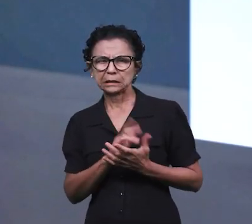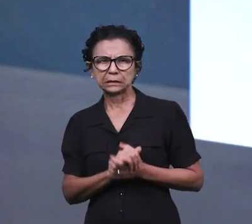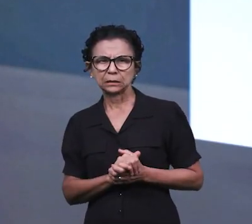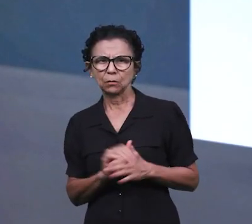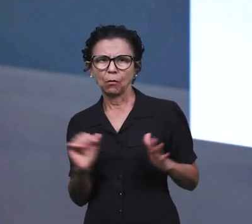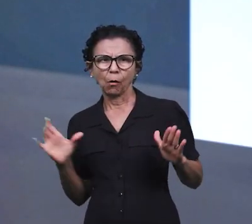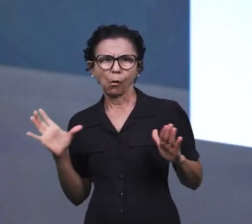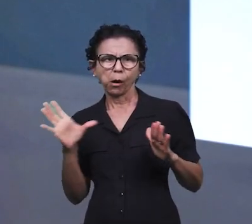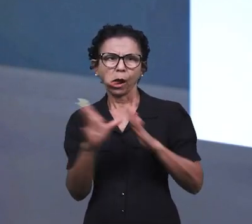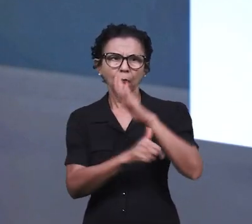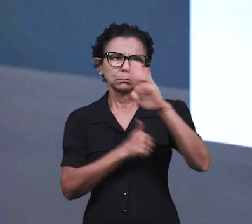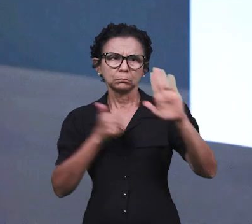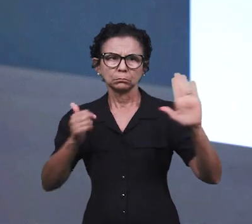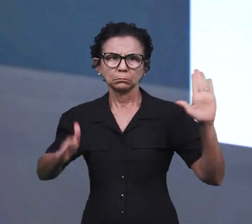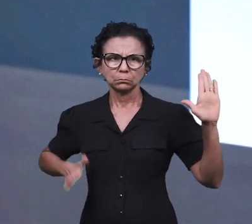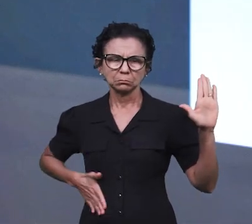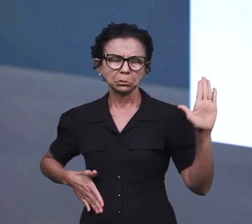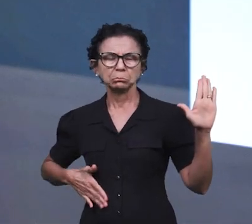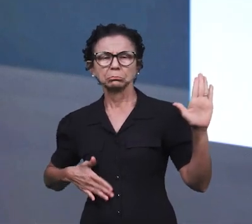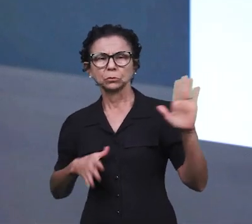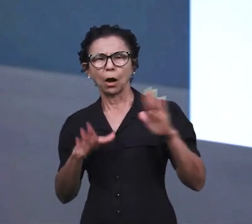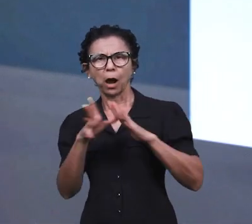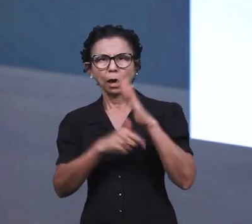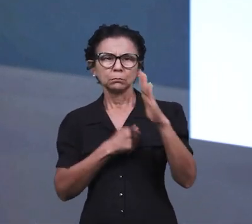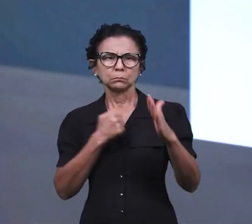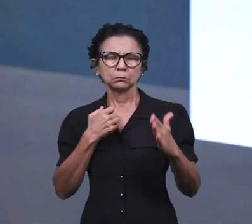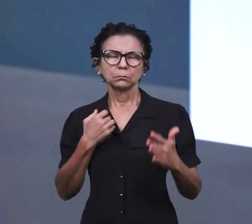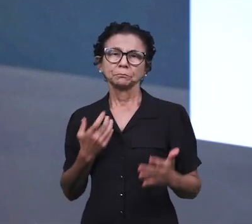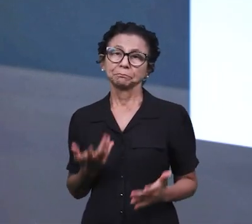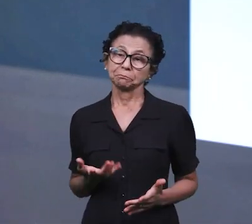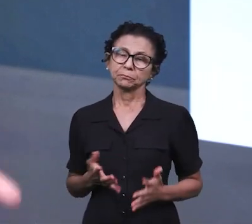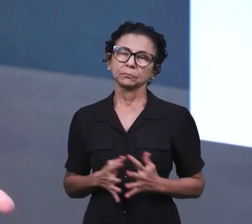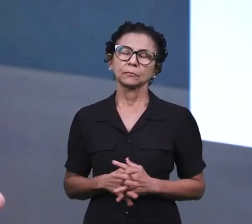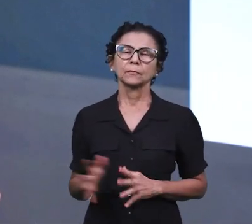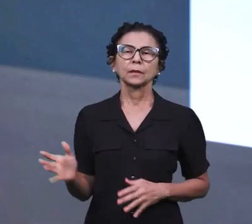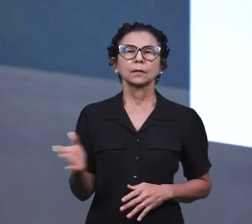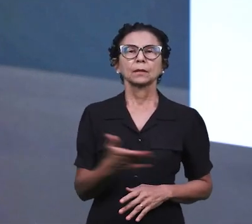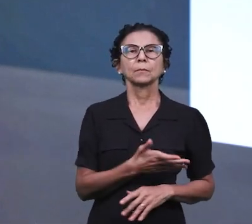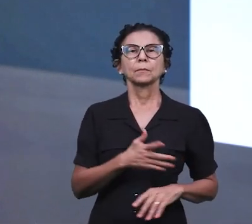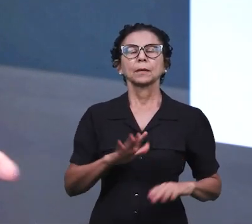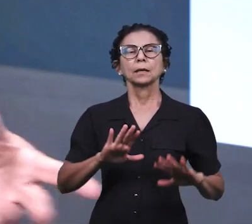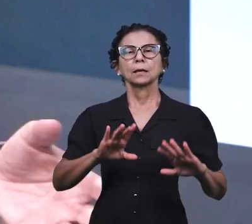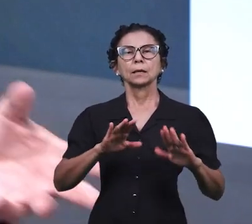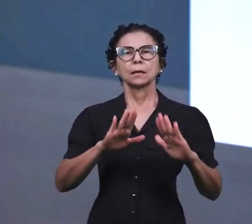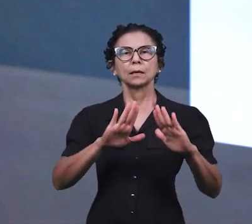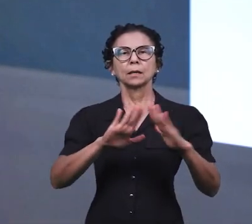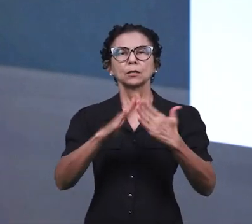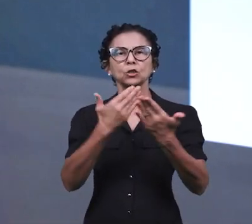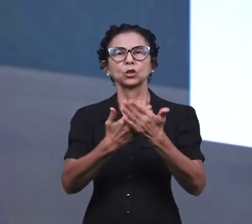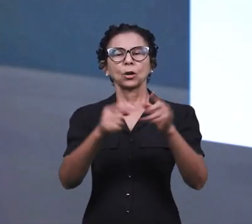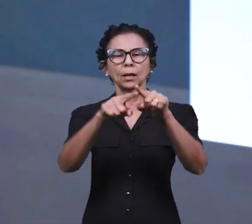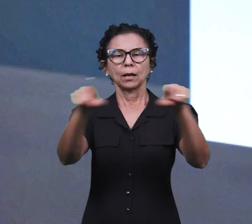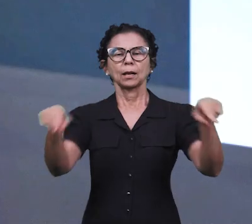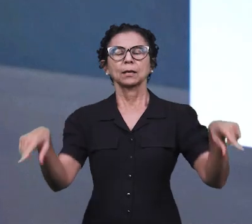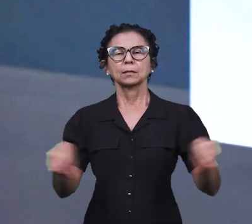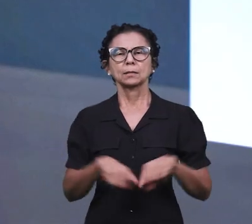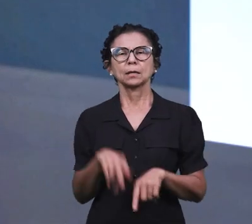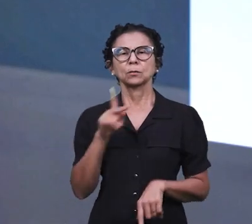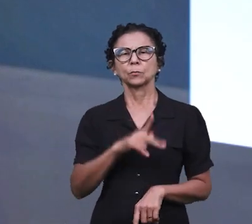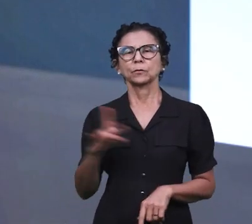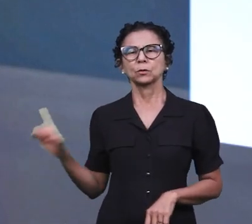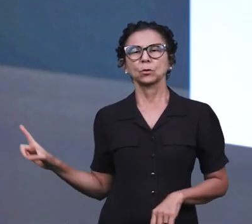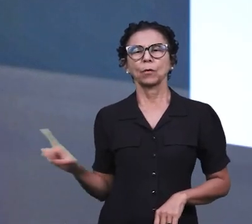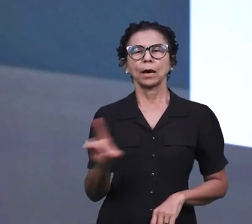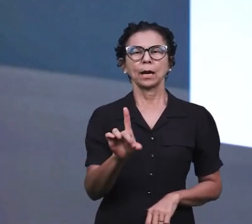um ato de um crime, um roubo, né? Alguma situação assim. Imagina uma sala de aula que os alunos chegam, o professor não precisa mais fazer